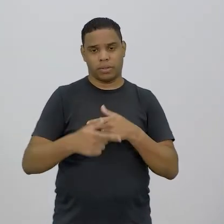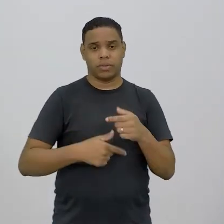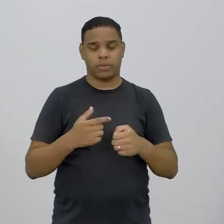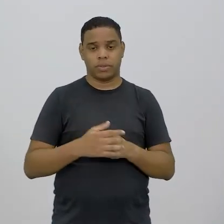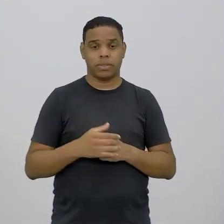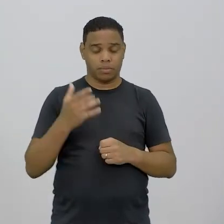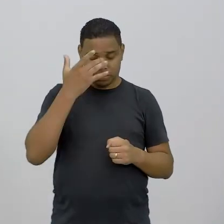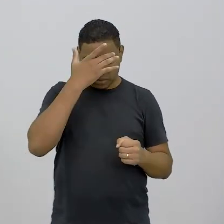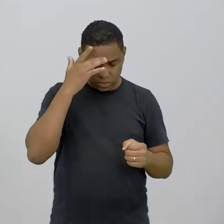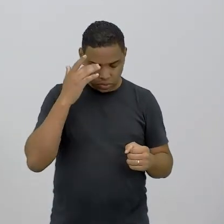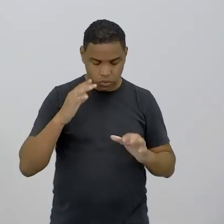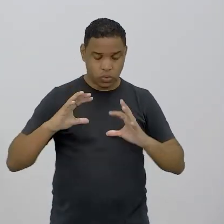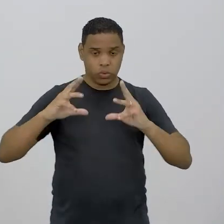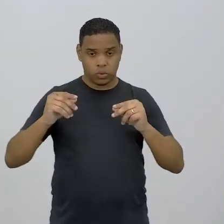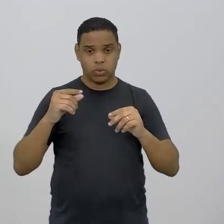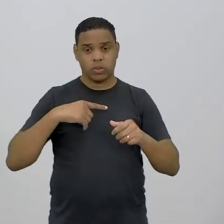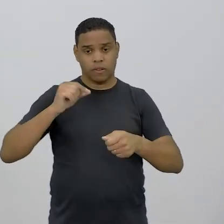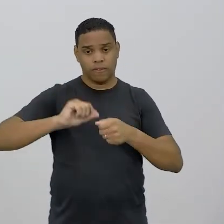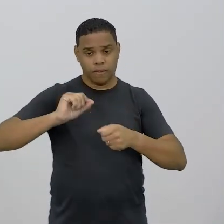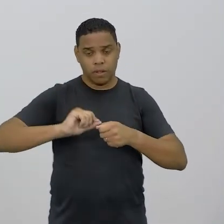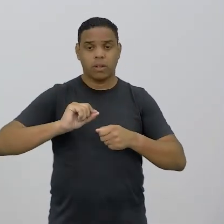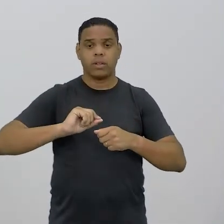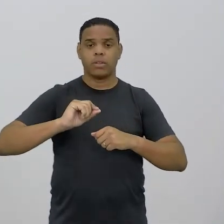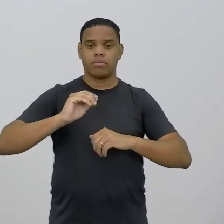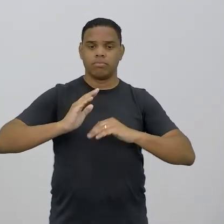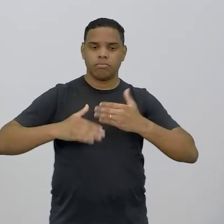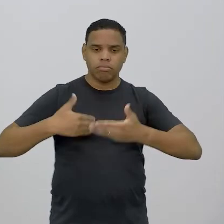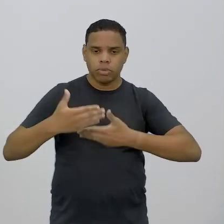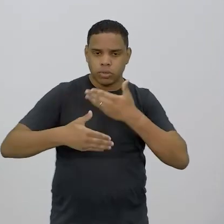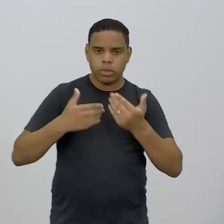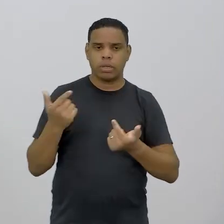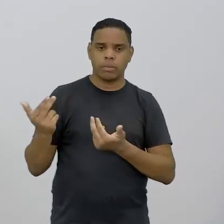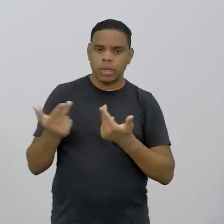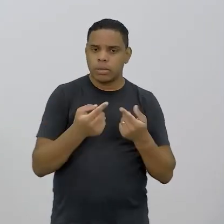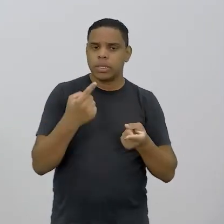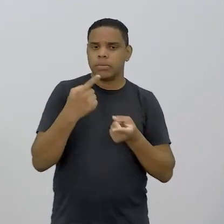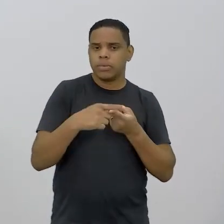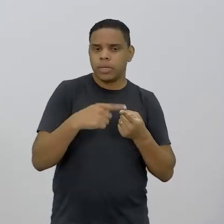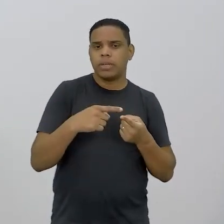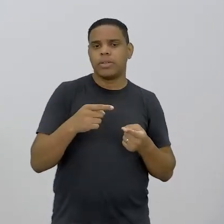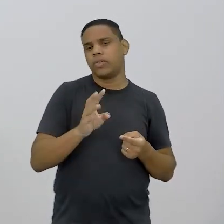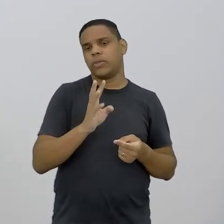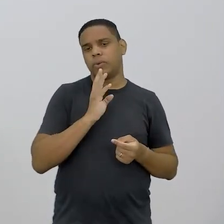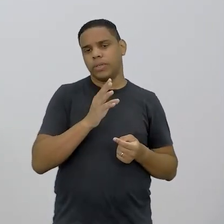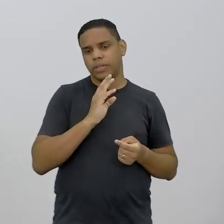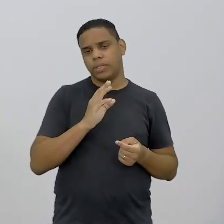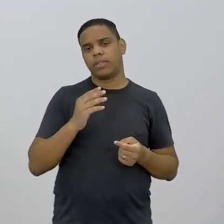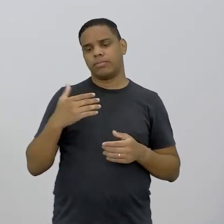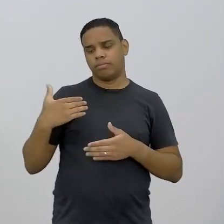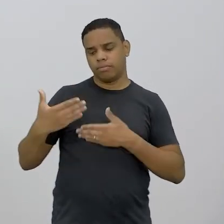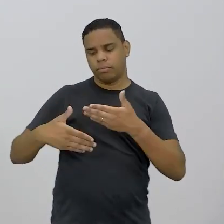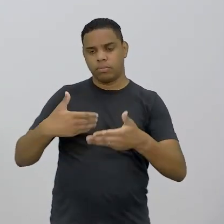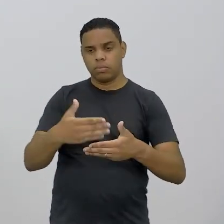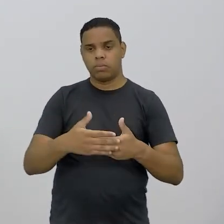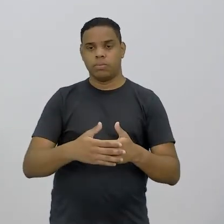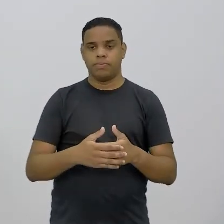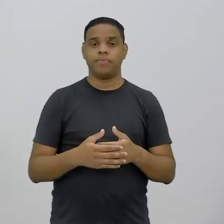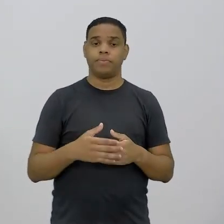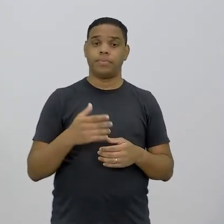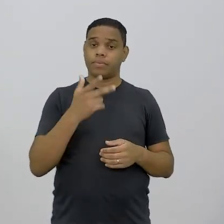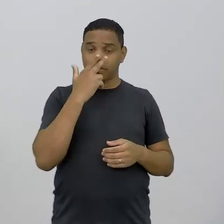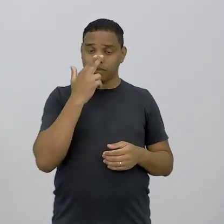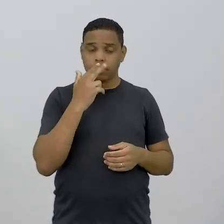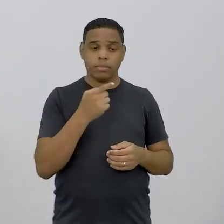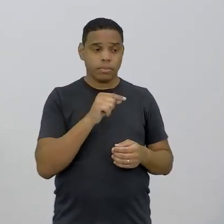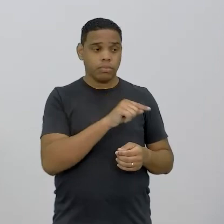trabalho as pessoas todas realizam processos parecidos porque elas têm um conhecimento desses processos muito